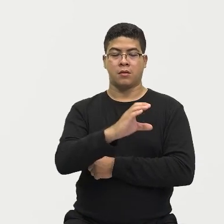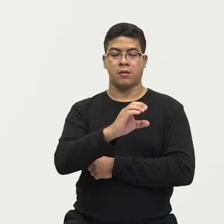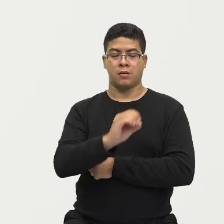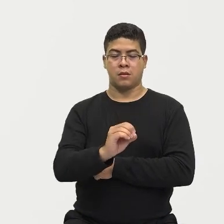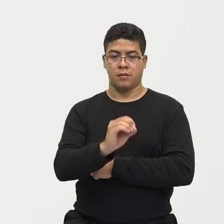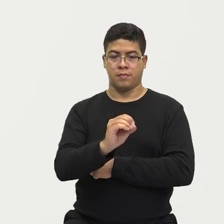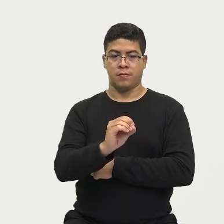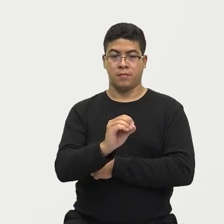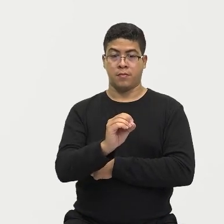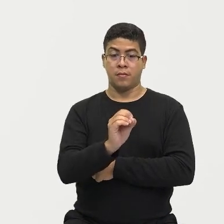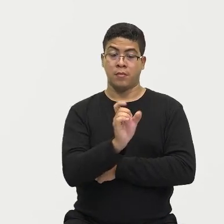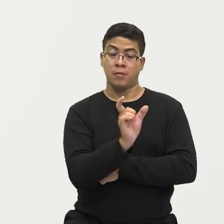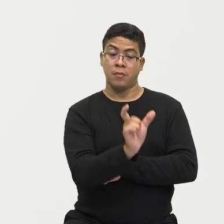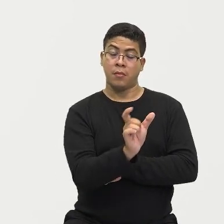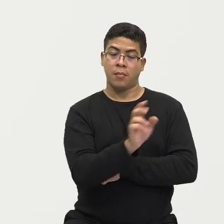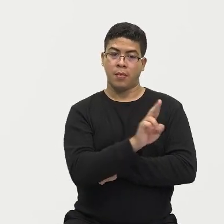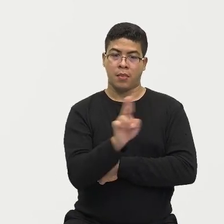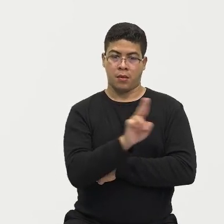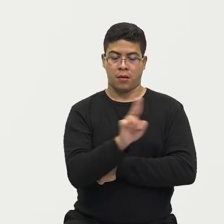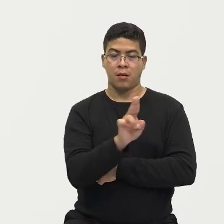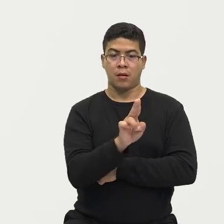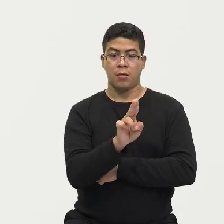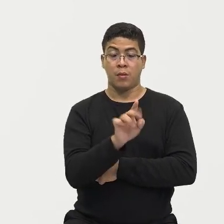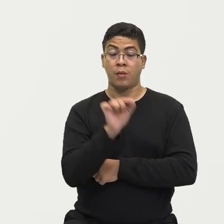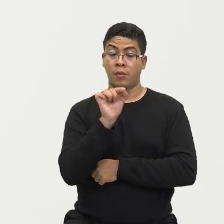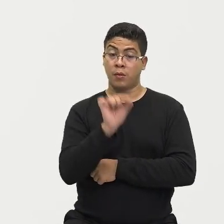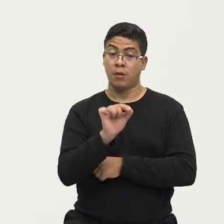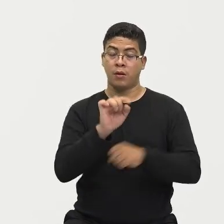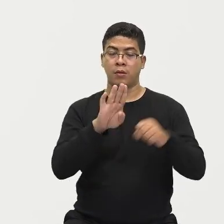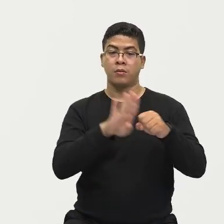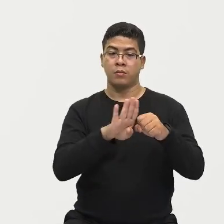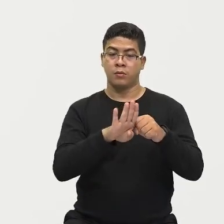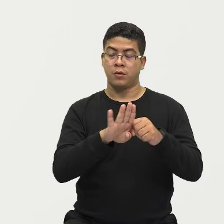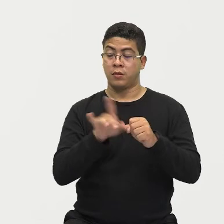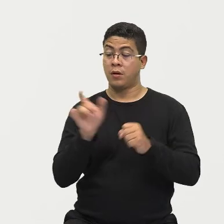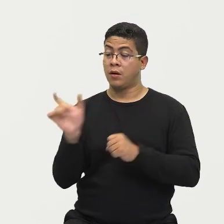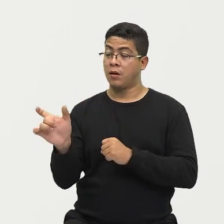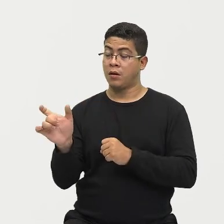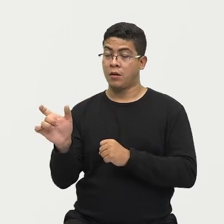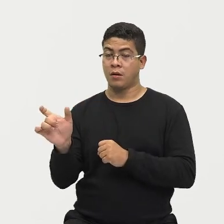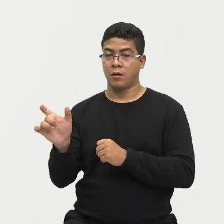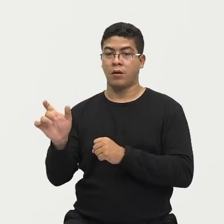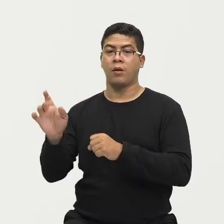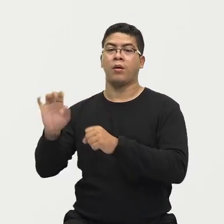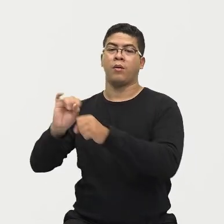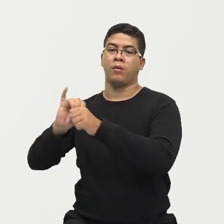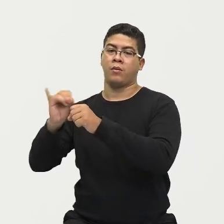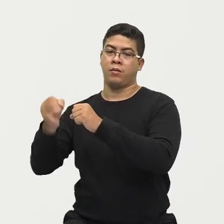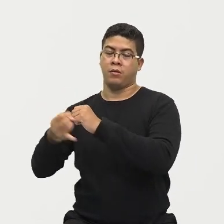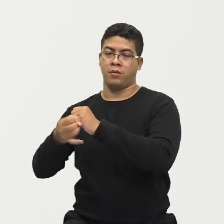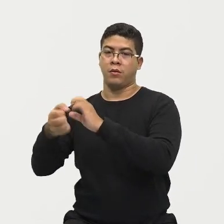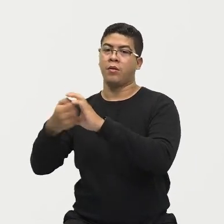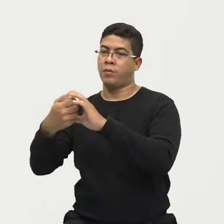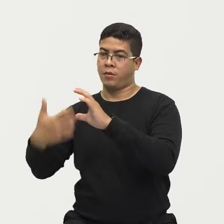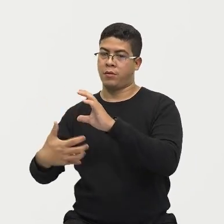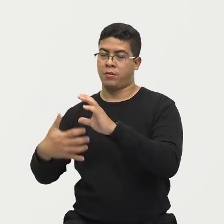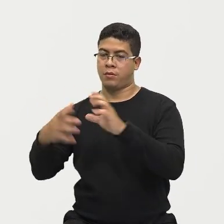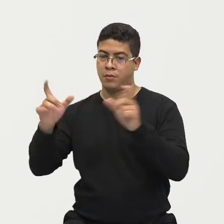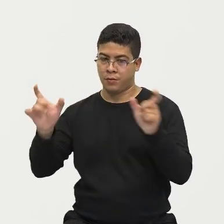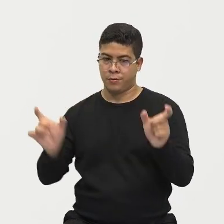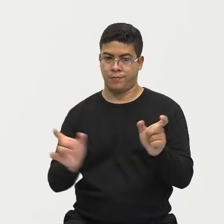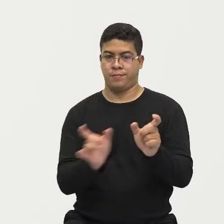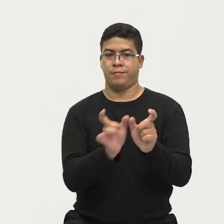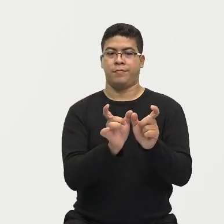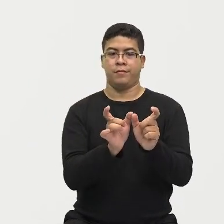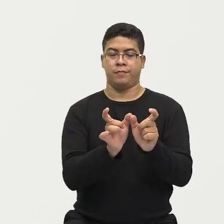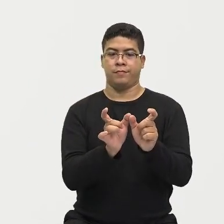é? Resistente. Então temos resistente é um adjetivo. Muito bem. Outra situação, você